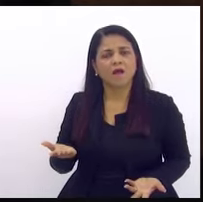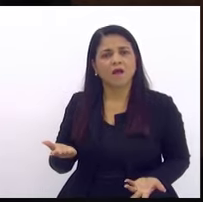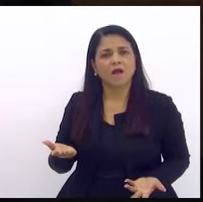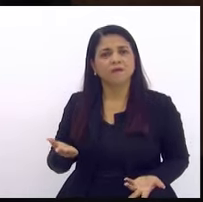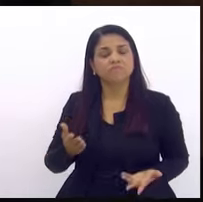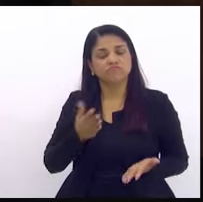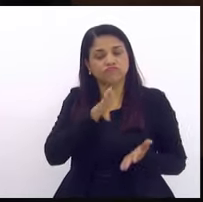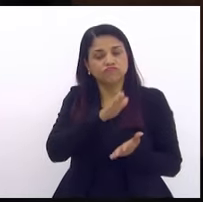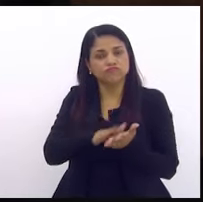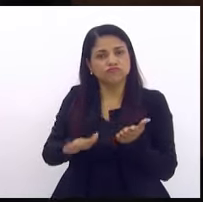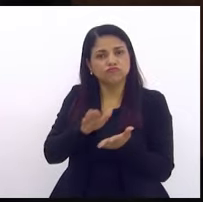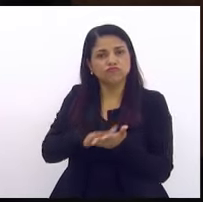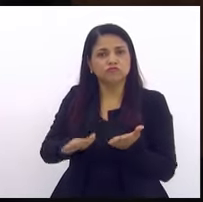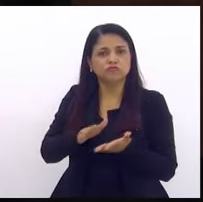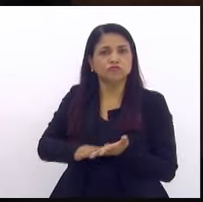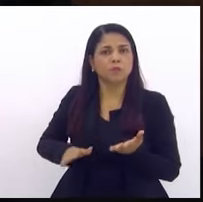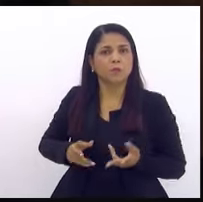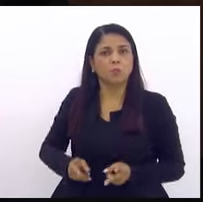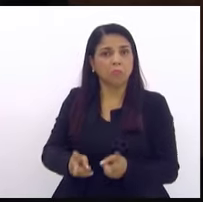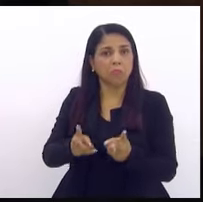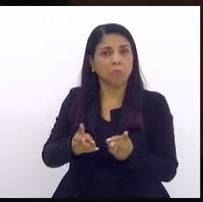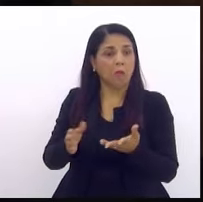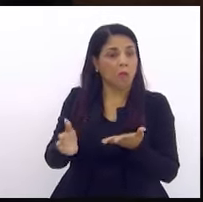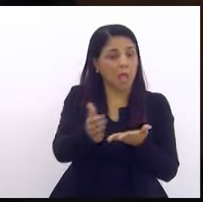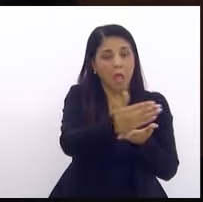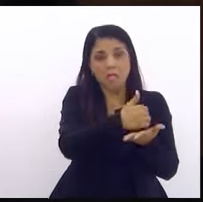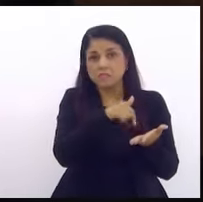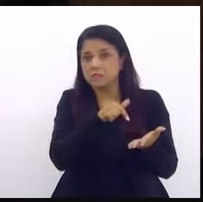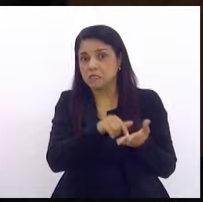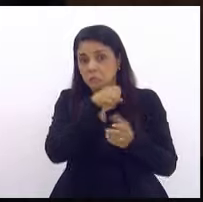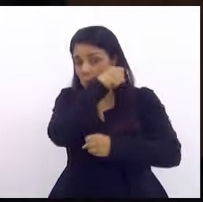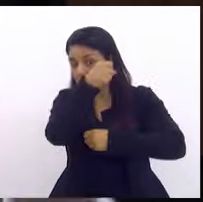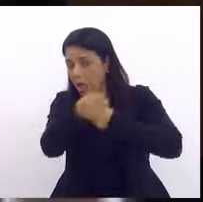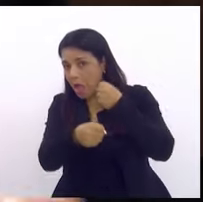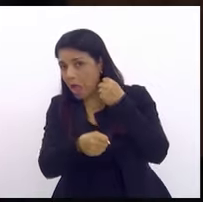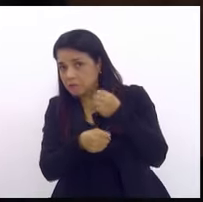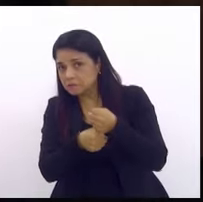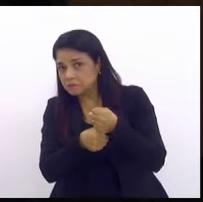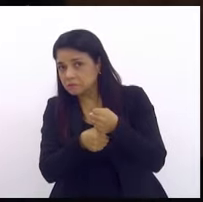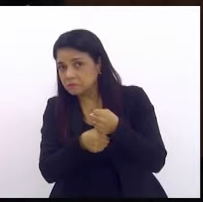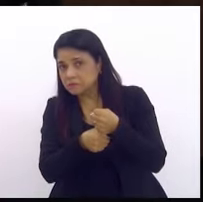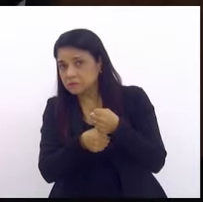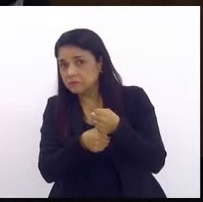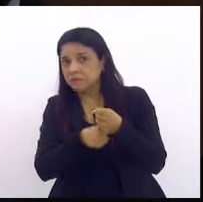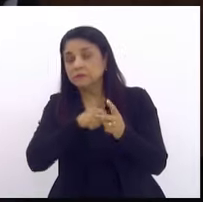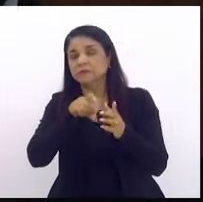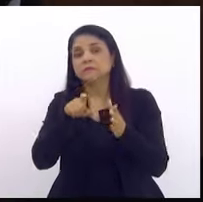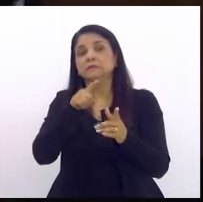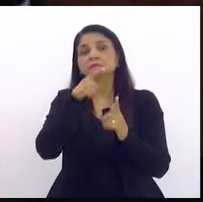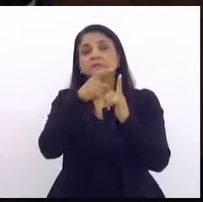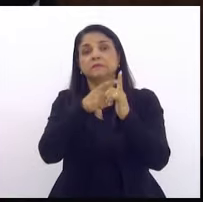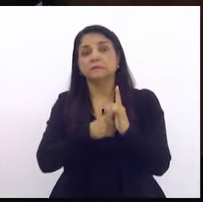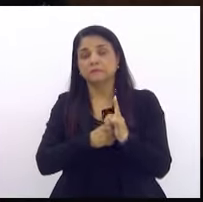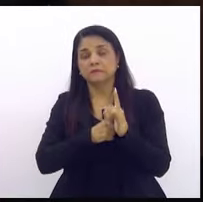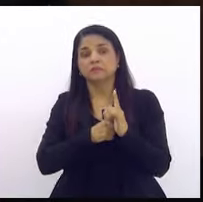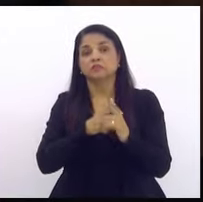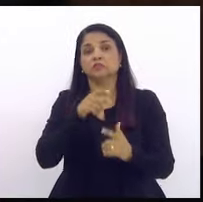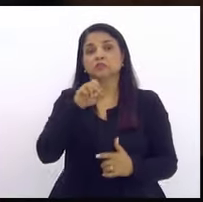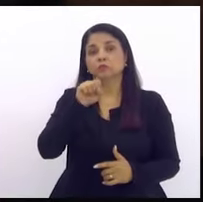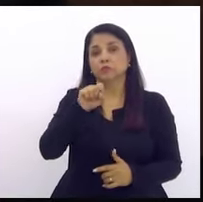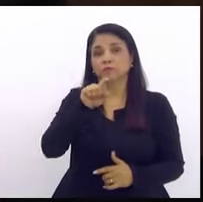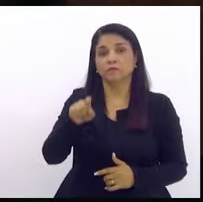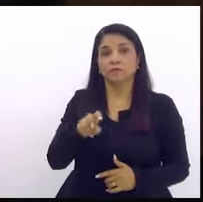despesa continuada. A previsão de receita para o ano que vem é um déficit de 8 bilhões e meio. É